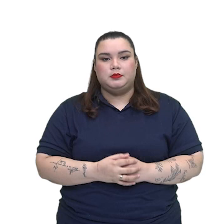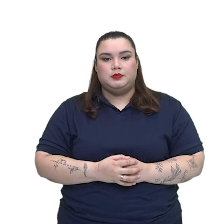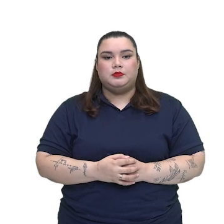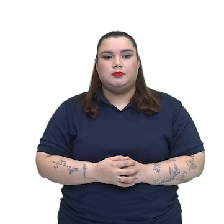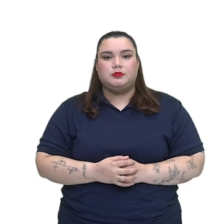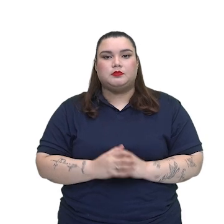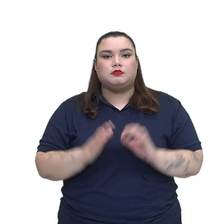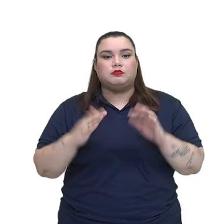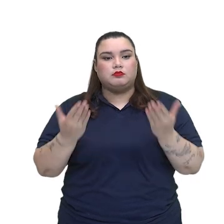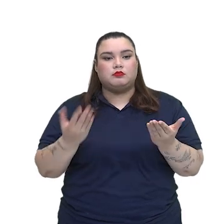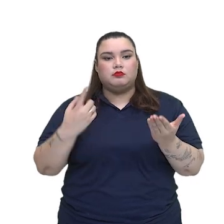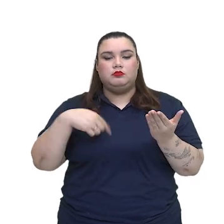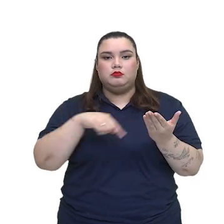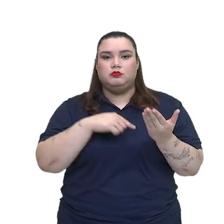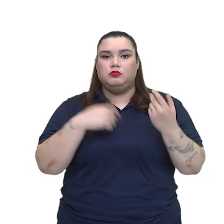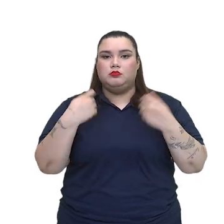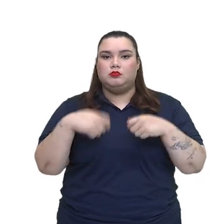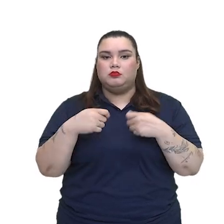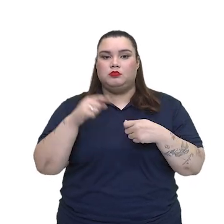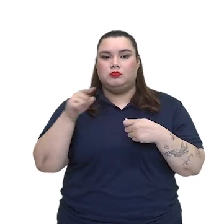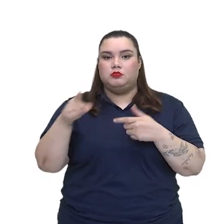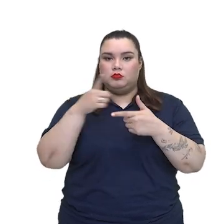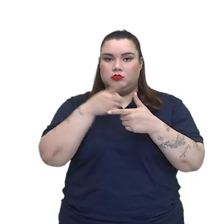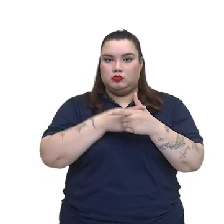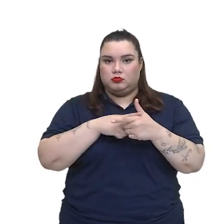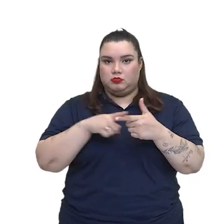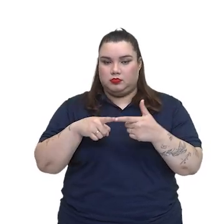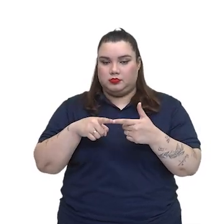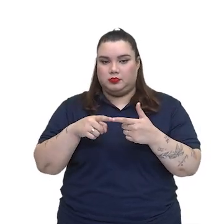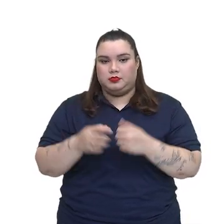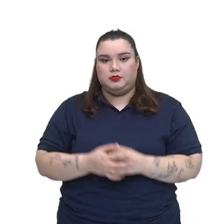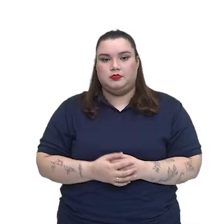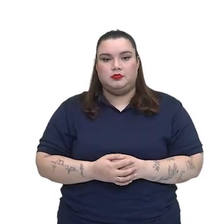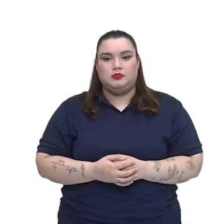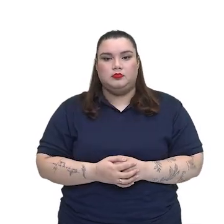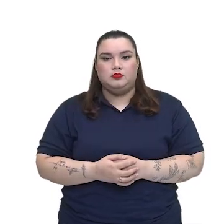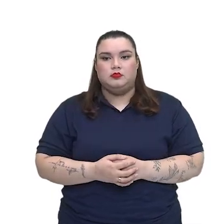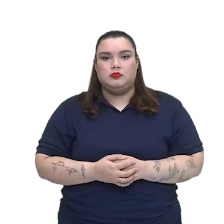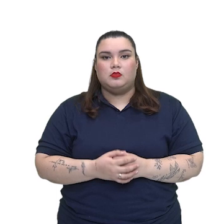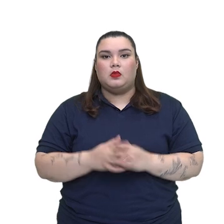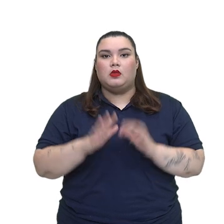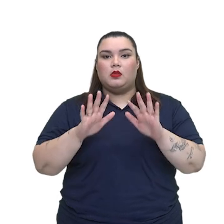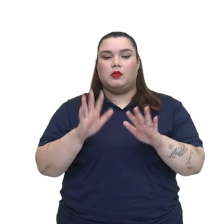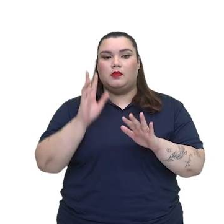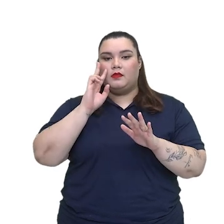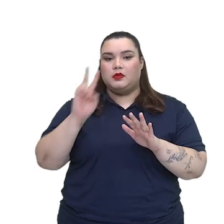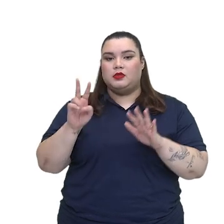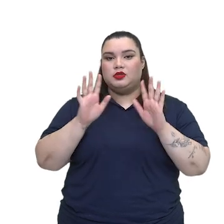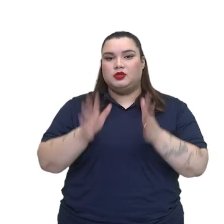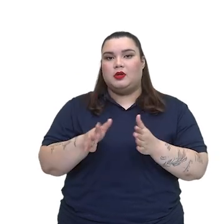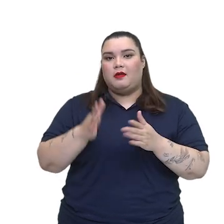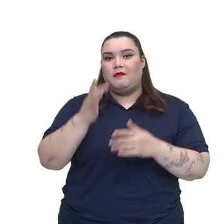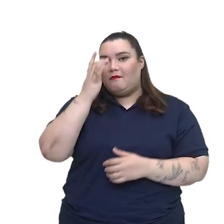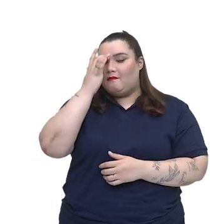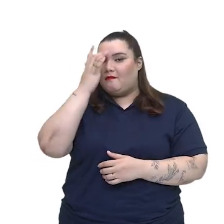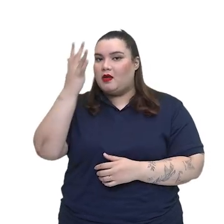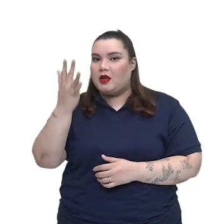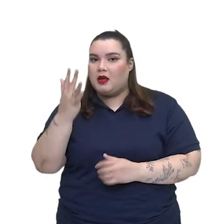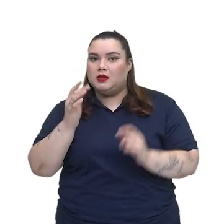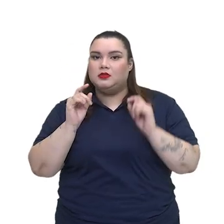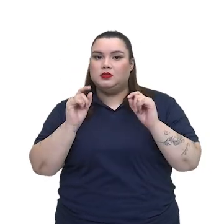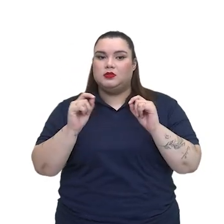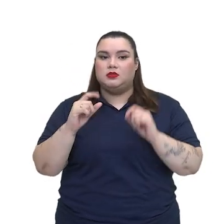0,25. Então, a gente precisa efetuar essa divisão. Olha aqui o que já tem para ajudar a